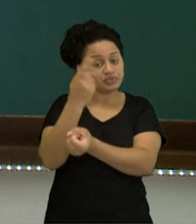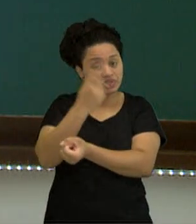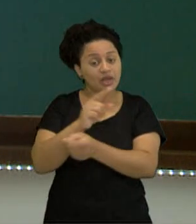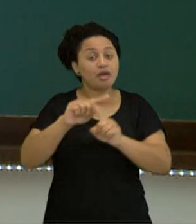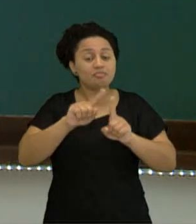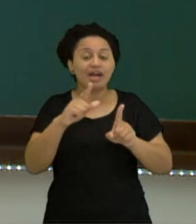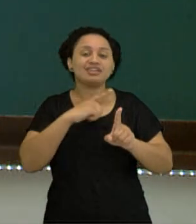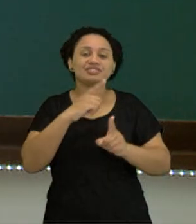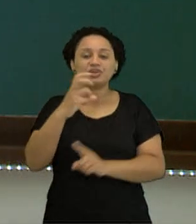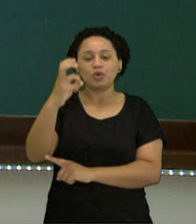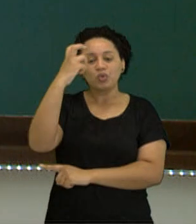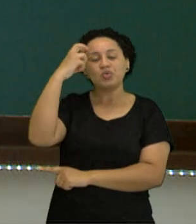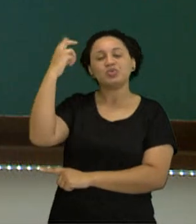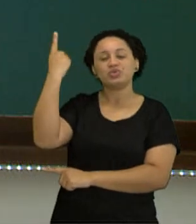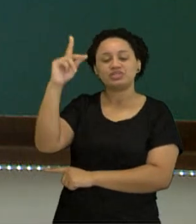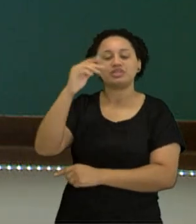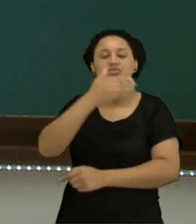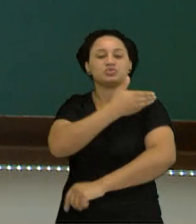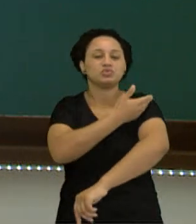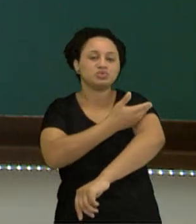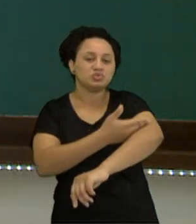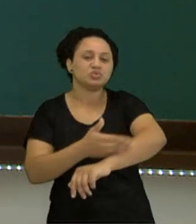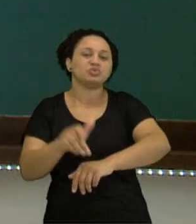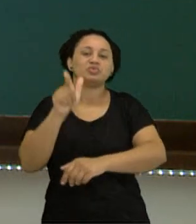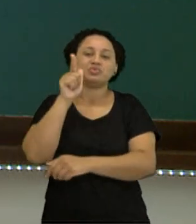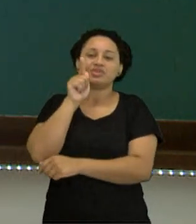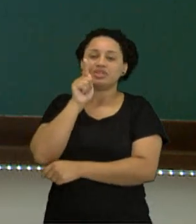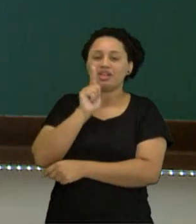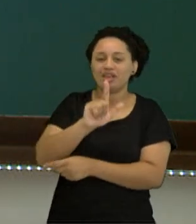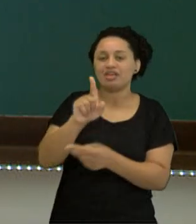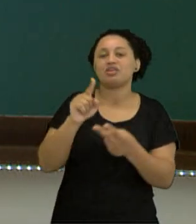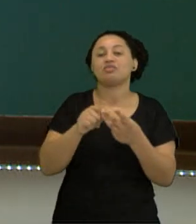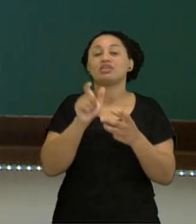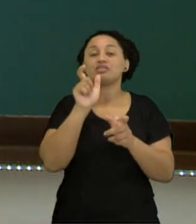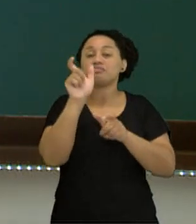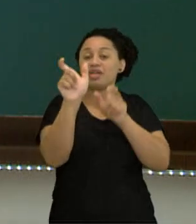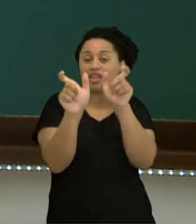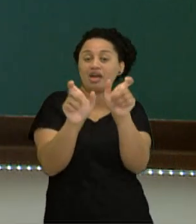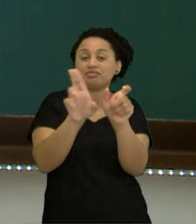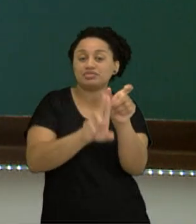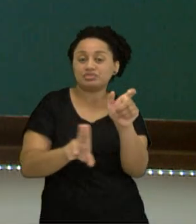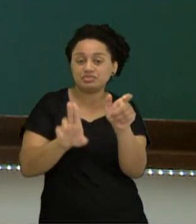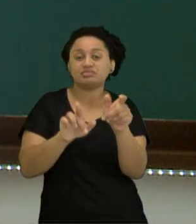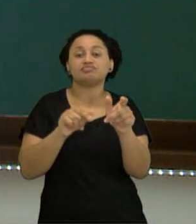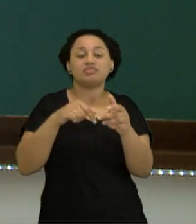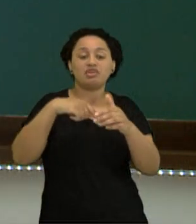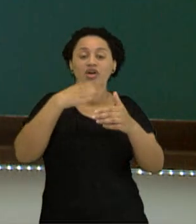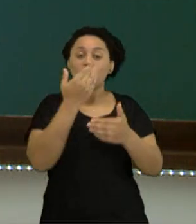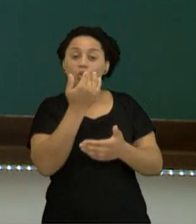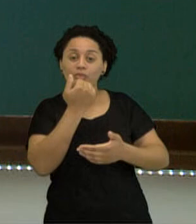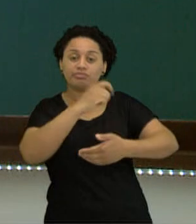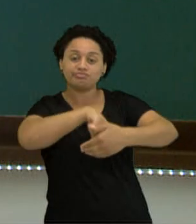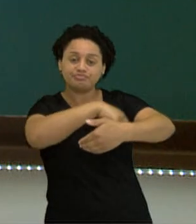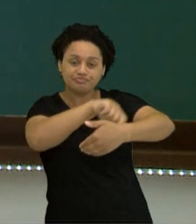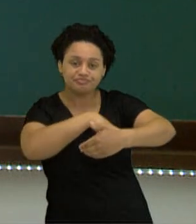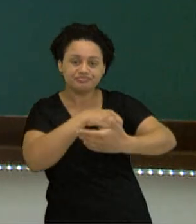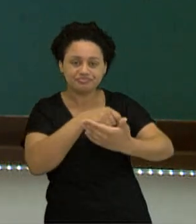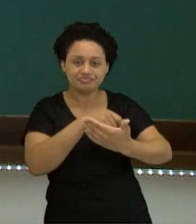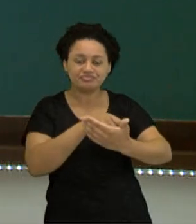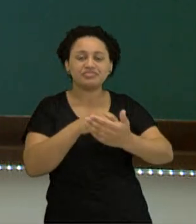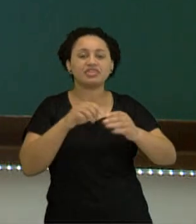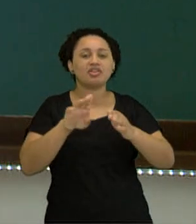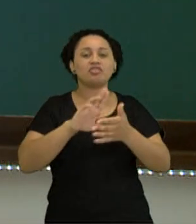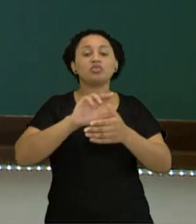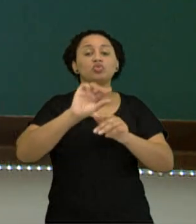riqueza cultural, seus hábitos, seus idiomas, as palavras, a culinária, muito do que eles viviam nas